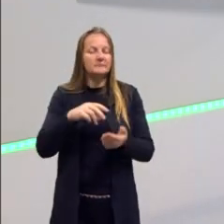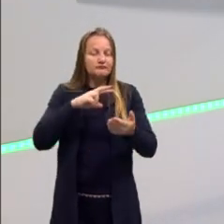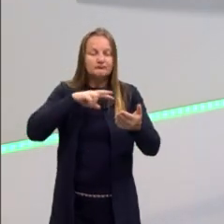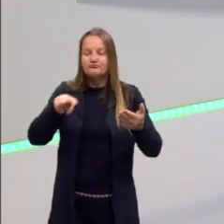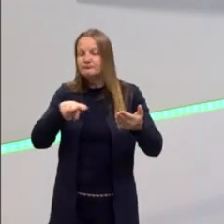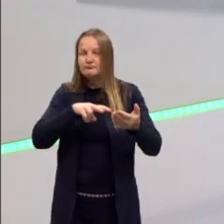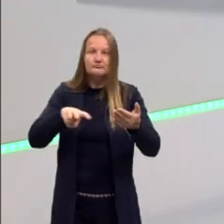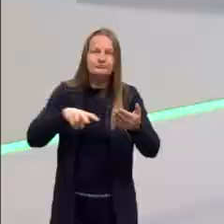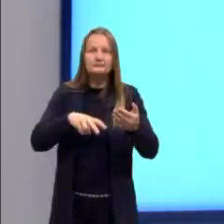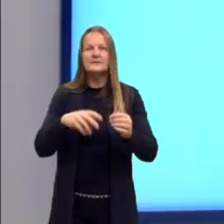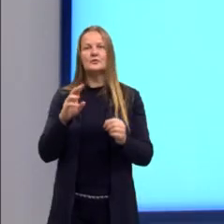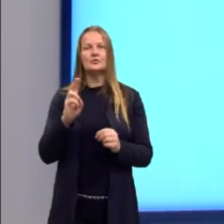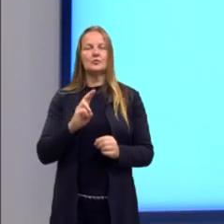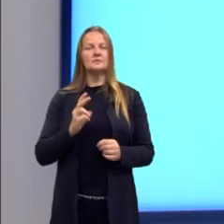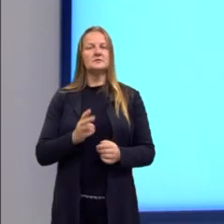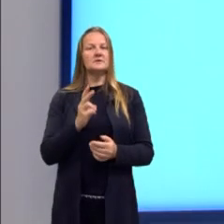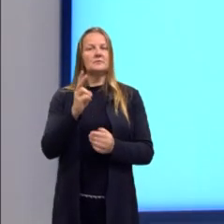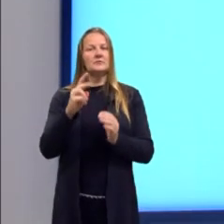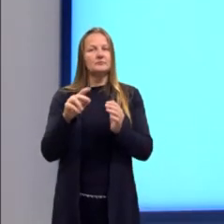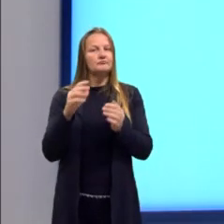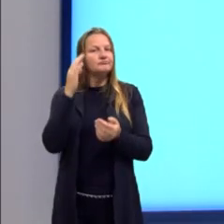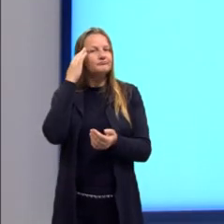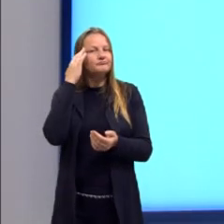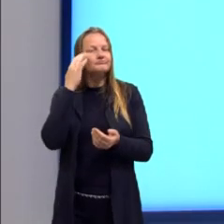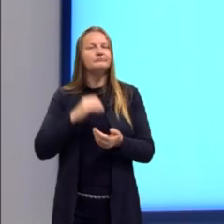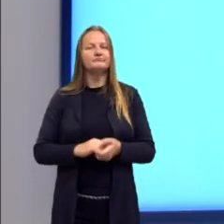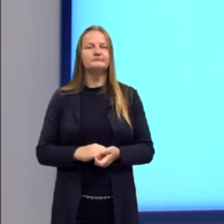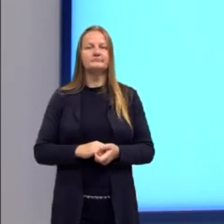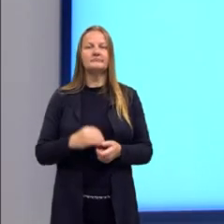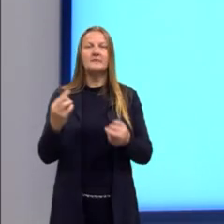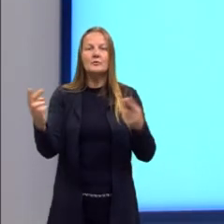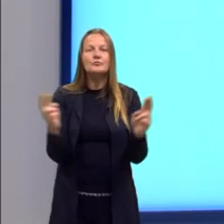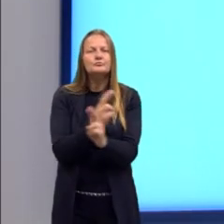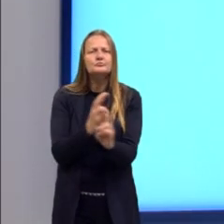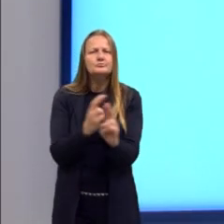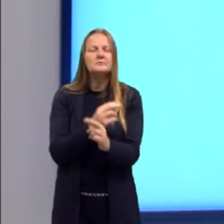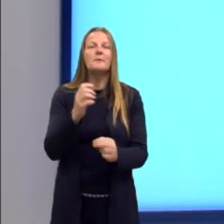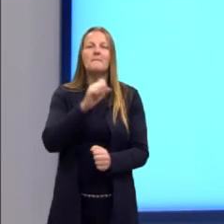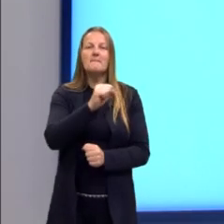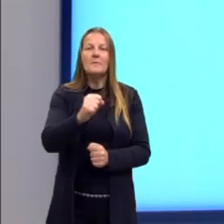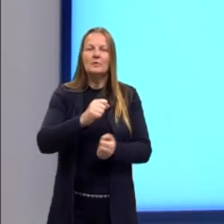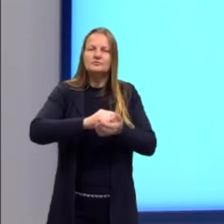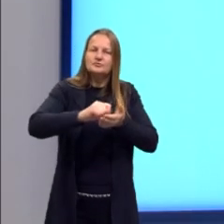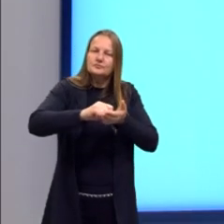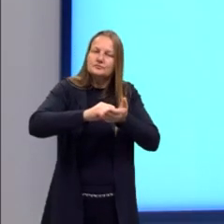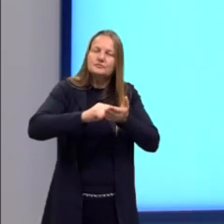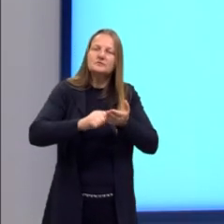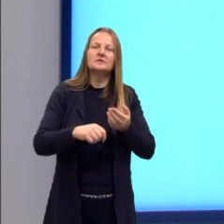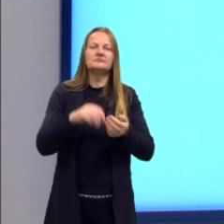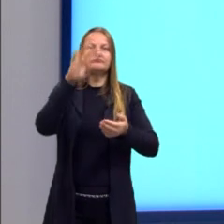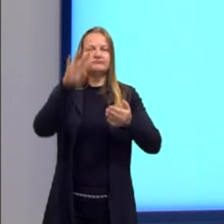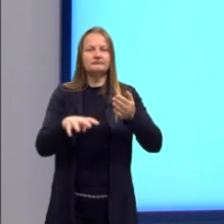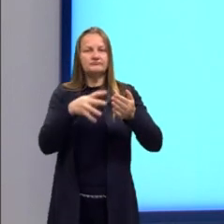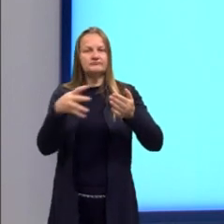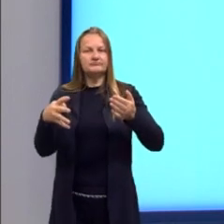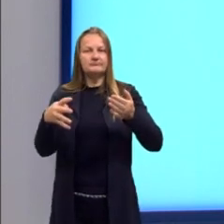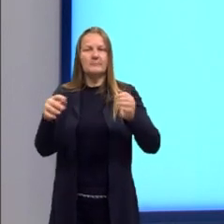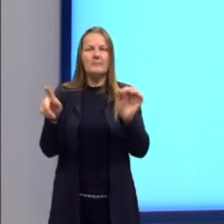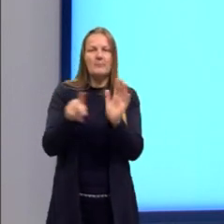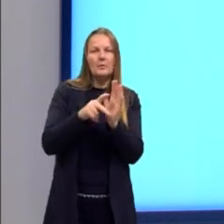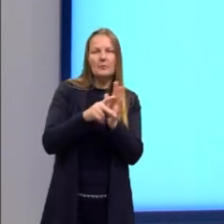porque ela vai servir para todas as funções tá só vai ter algumas alterações que vocês podem estar anotando aí tá na tabela essas